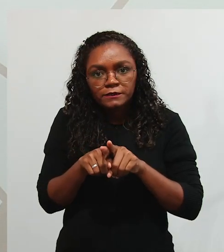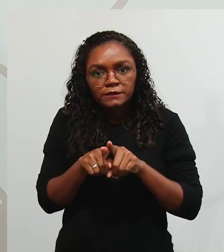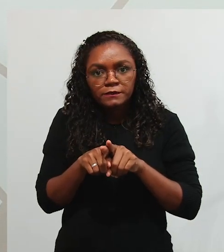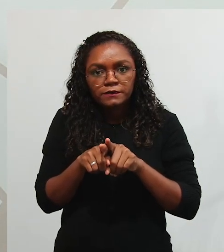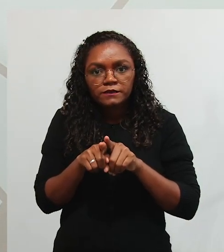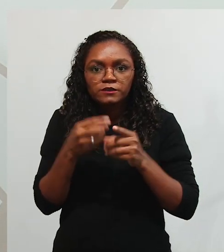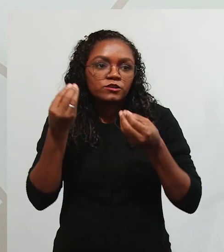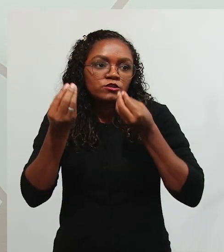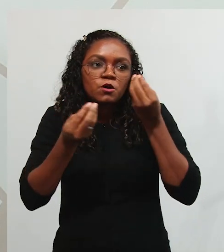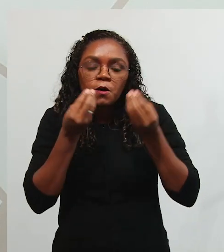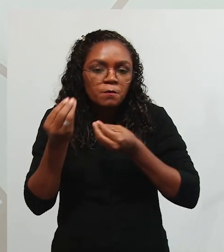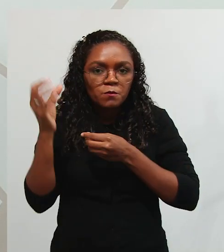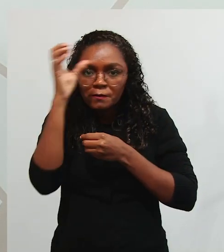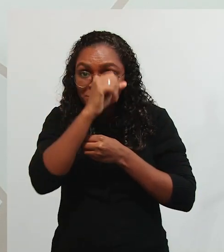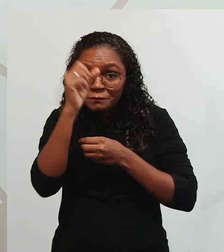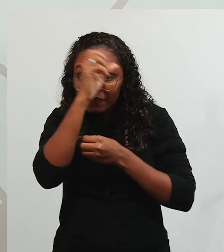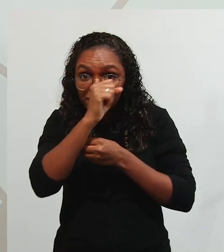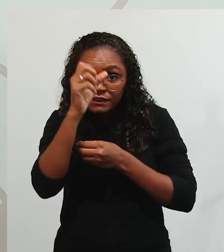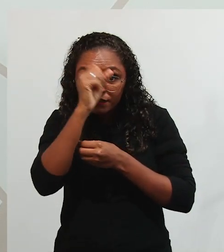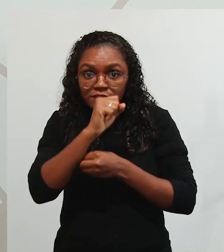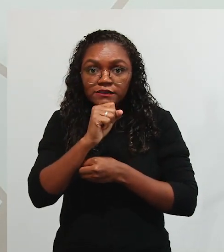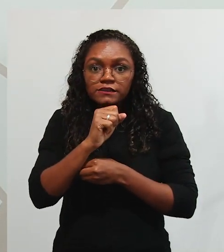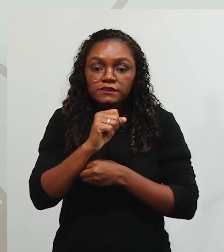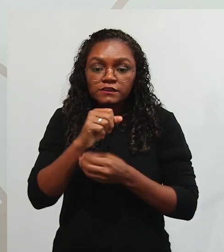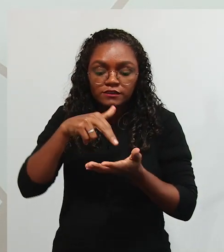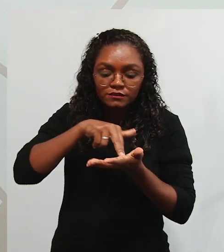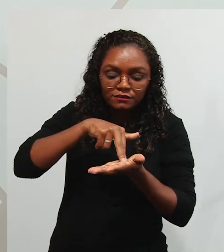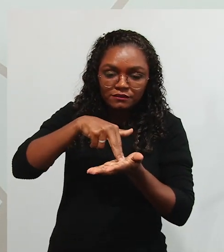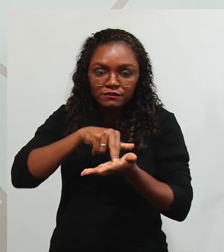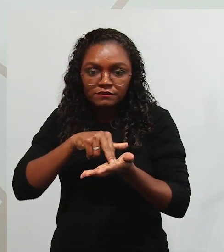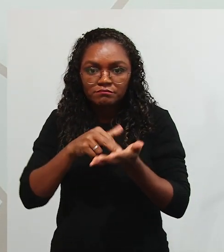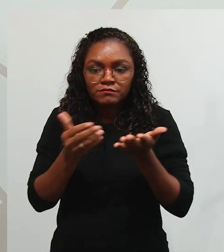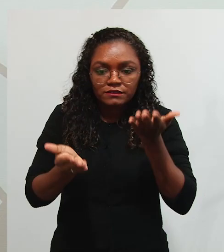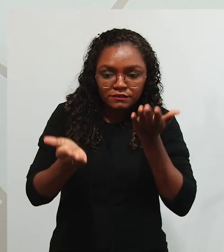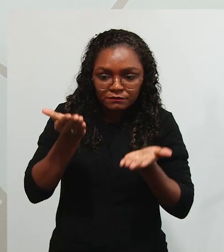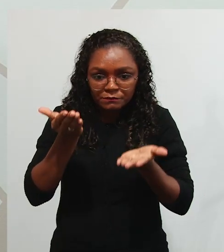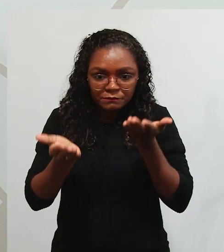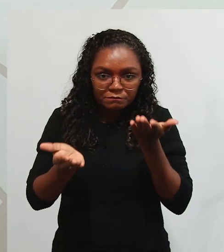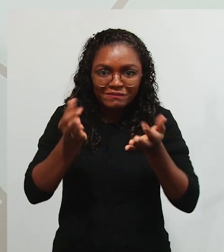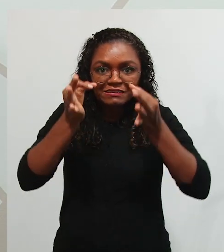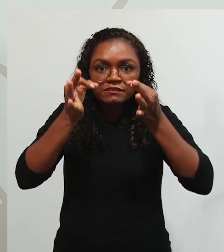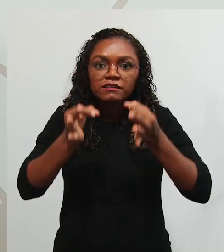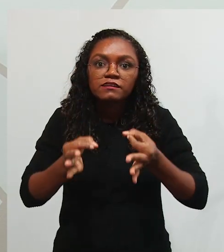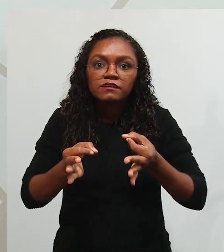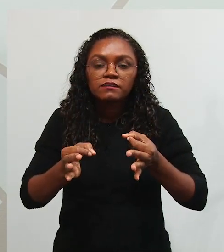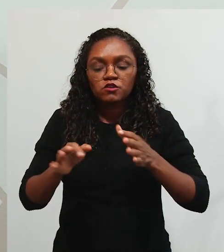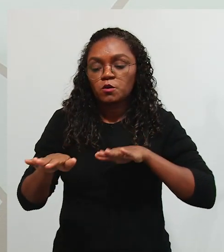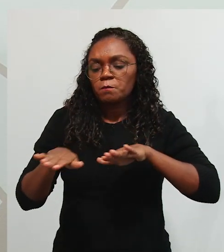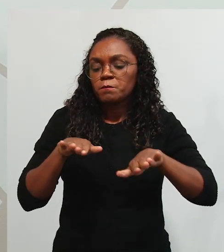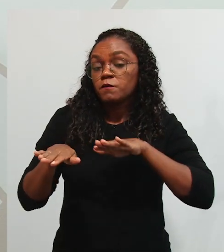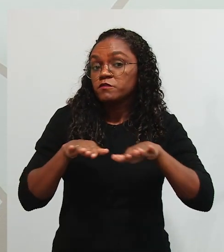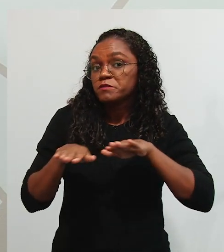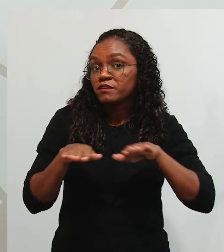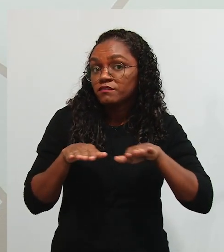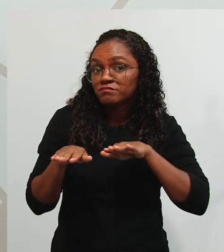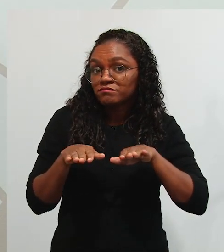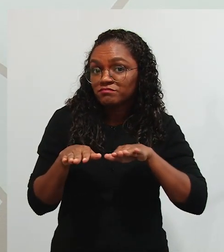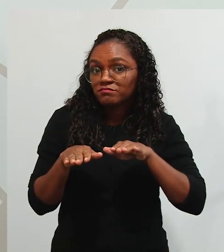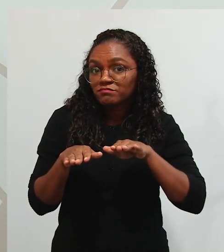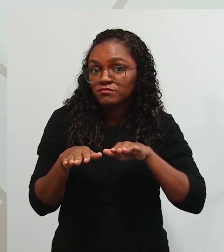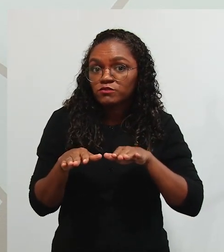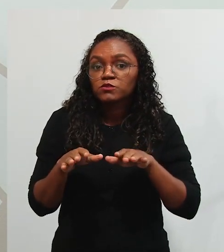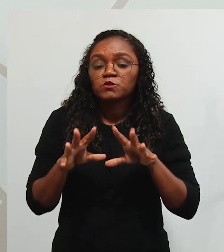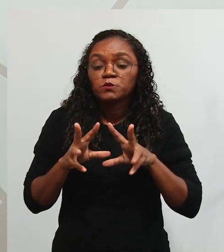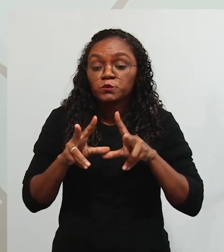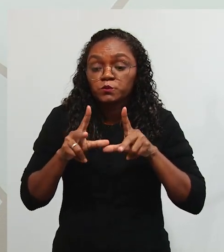como ela aprende como se equilibrar, aprende a fazer movimentos. Basicamente, tudo